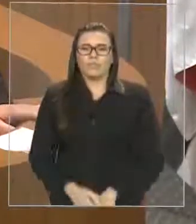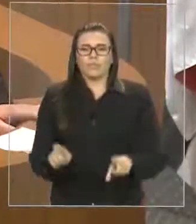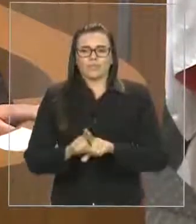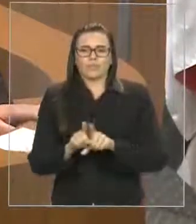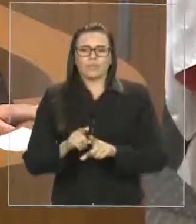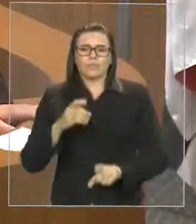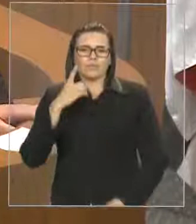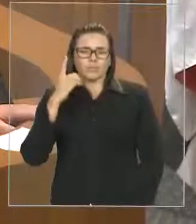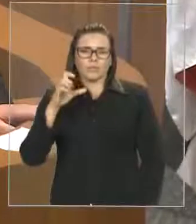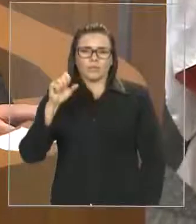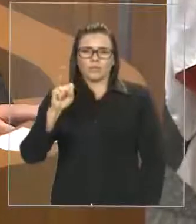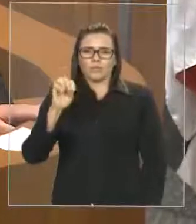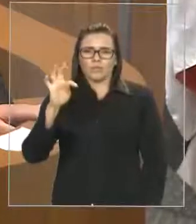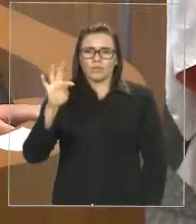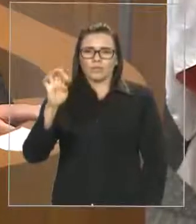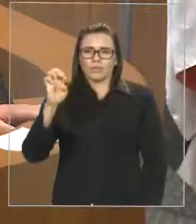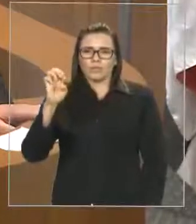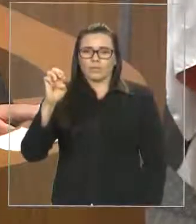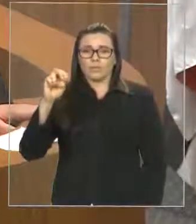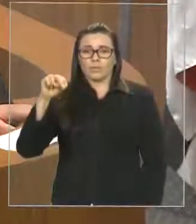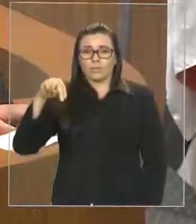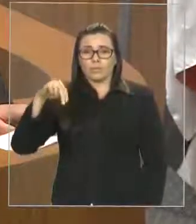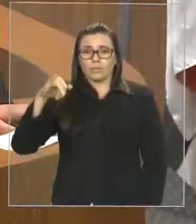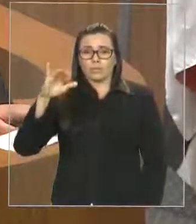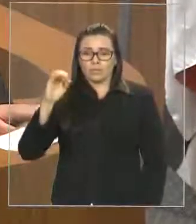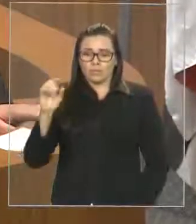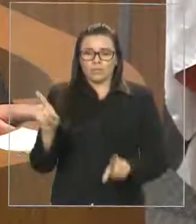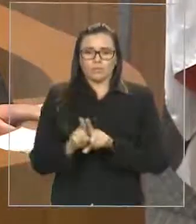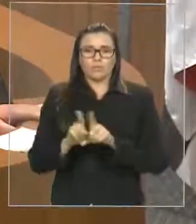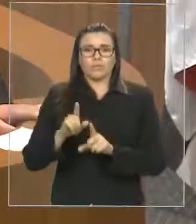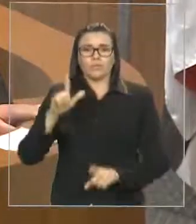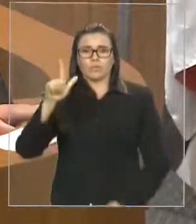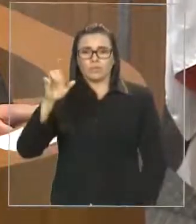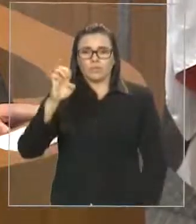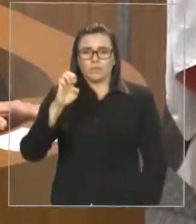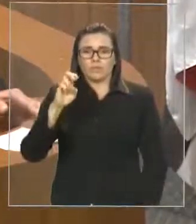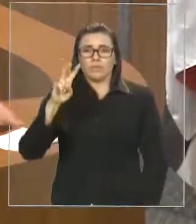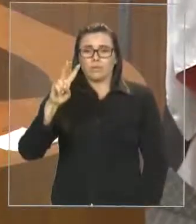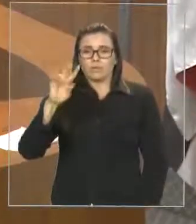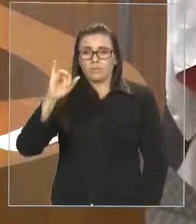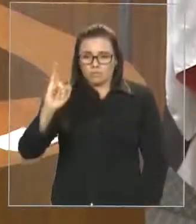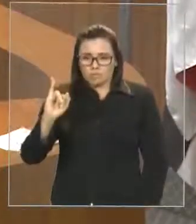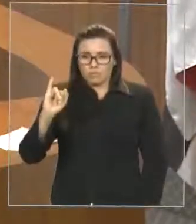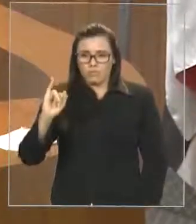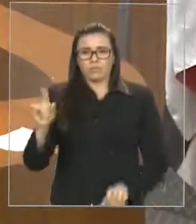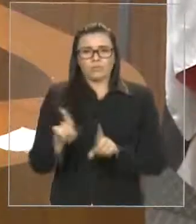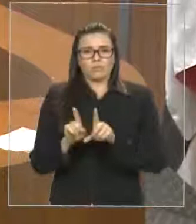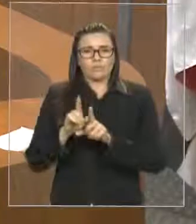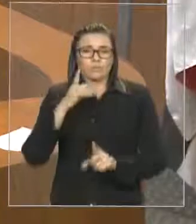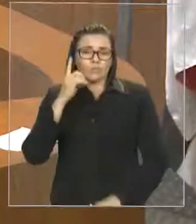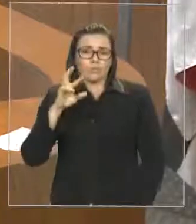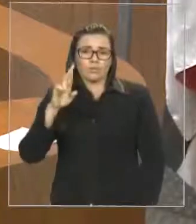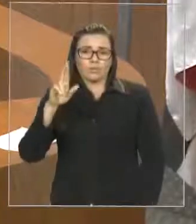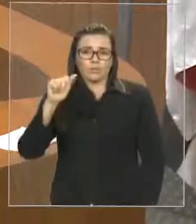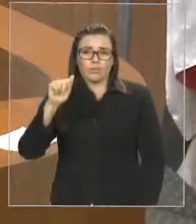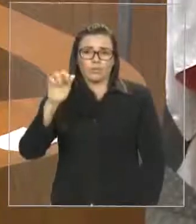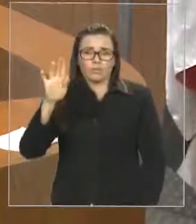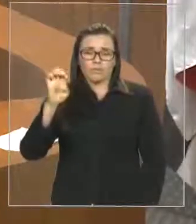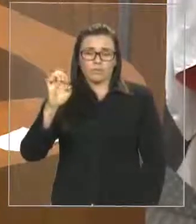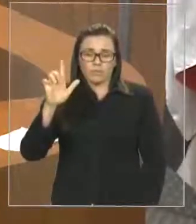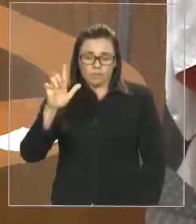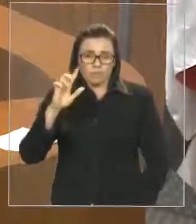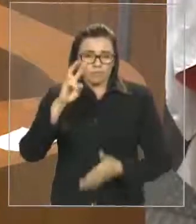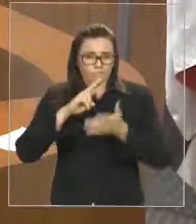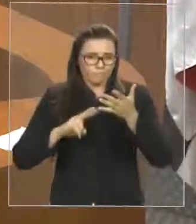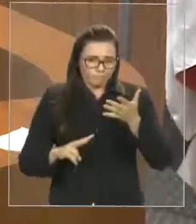Levi Pontes, que é vice-presidente da Comissão Especial, deputado Rafael Leitoa, que é relator da Comissão Especial de Reforma